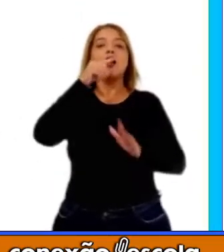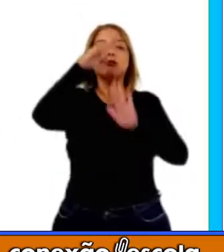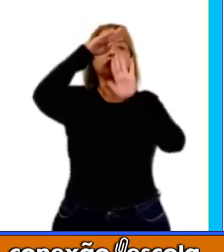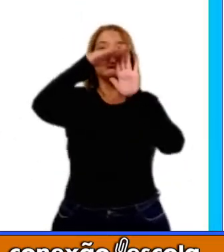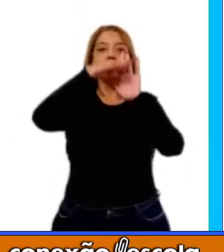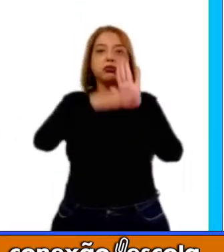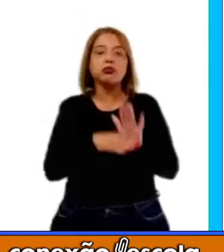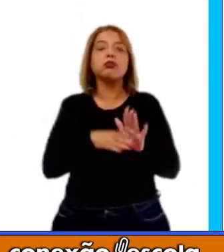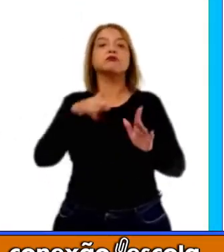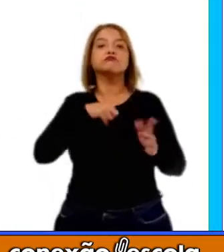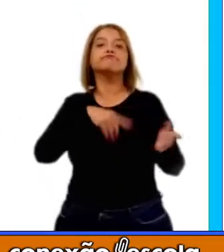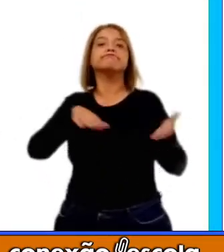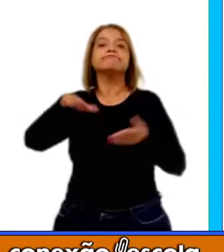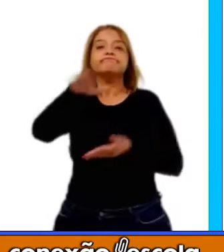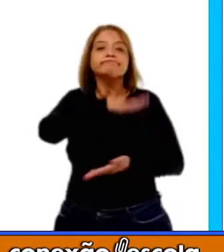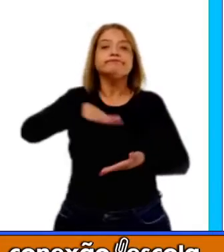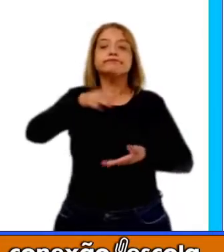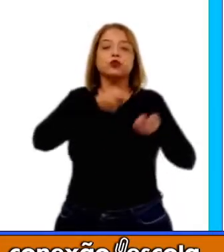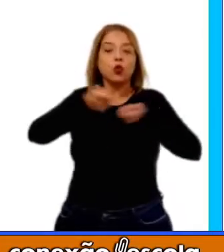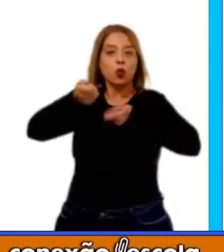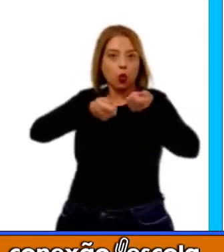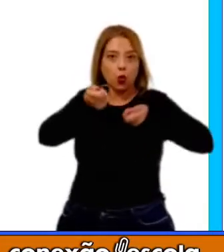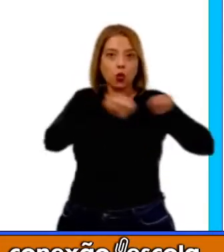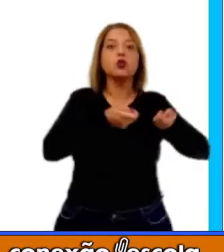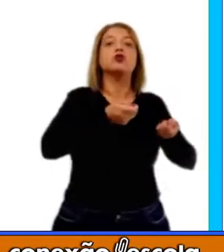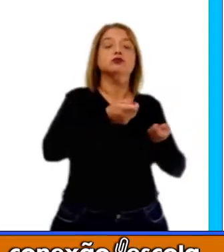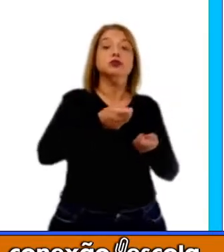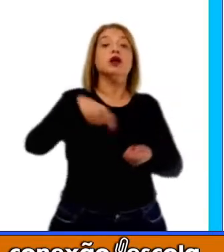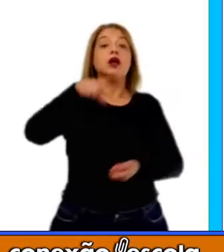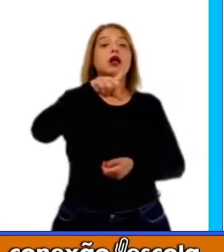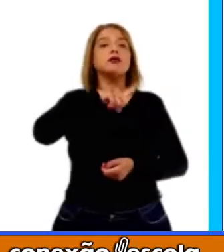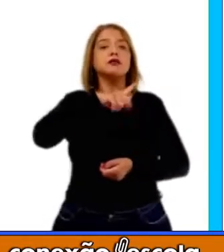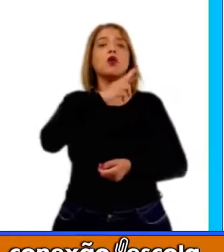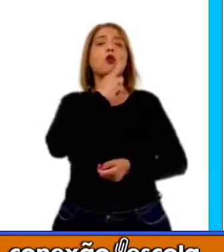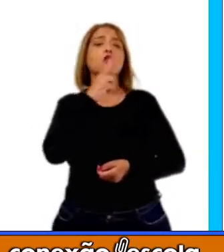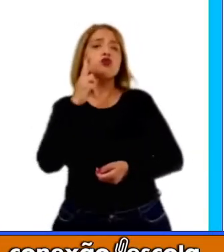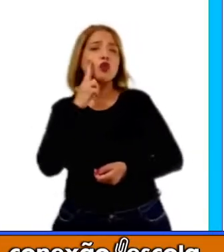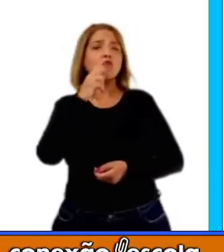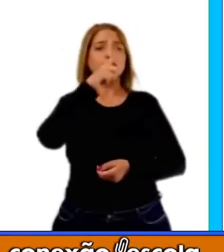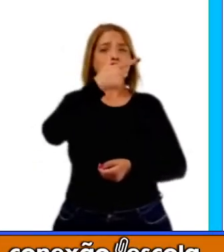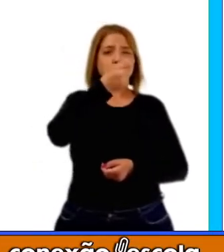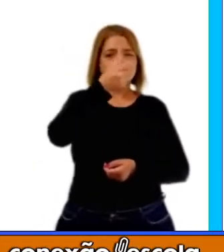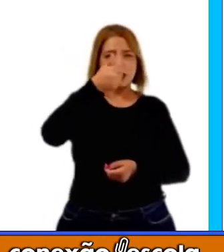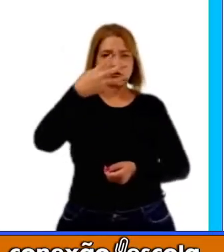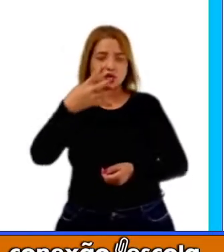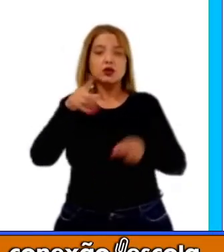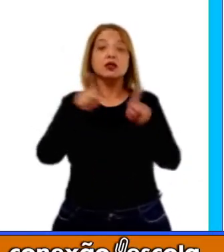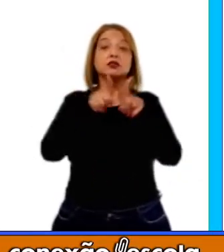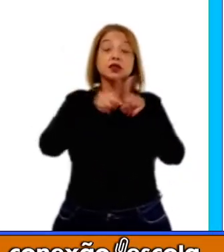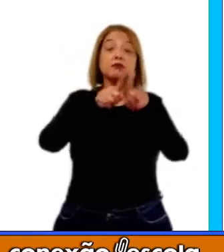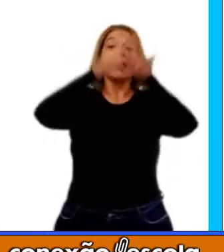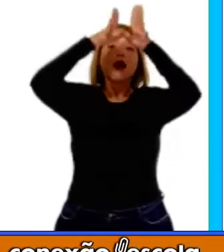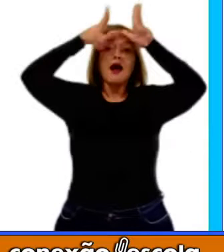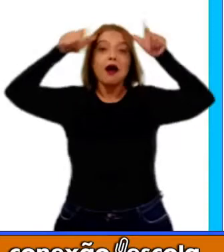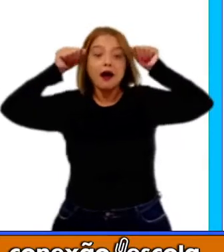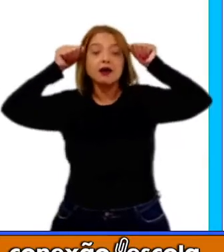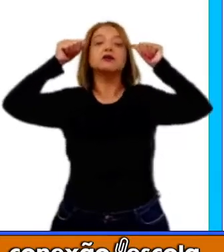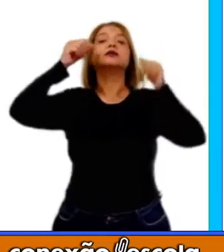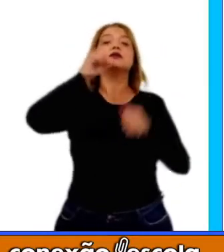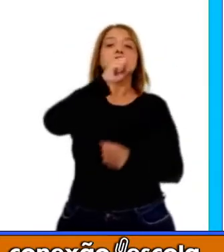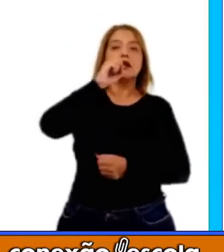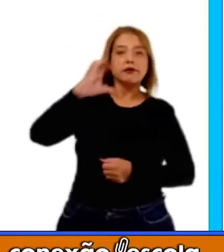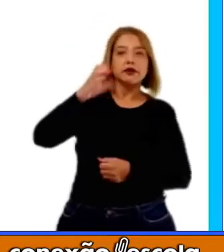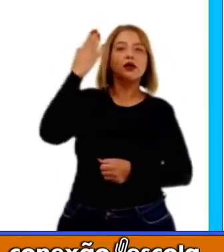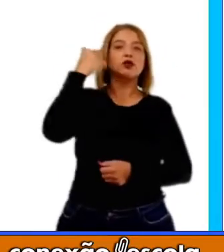outro lado, houve cheias históricas, em Rondônia em 2014 e no Acre e em Santa Catarina no ano seguinte.